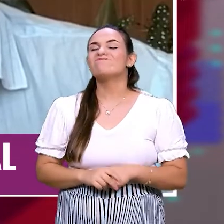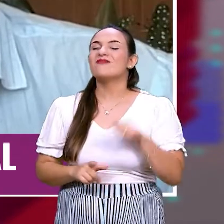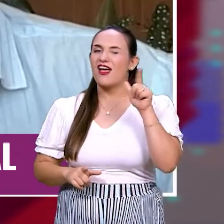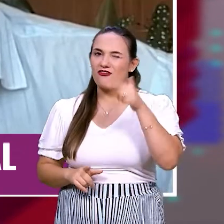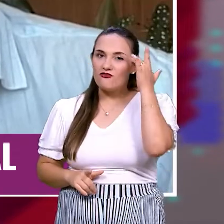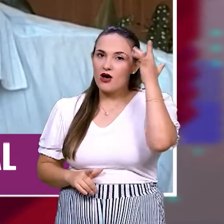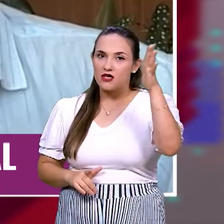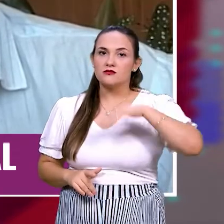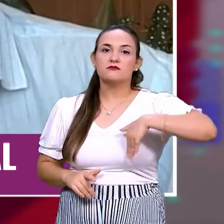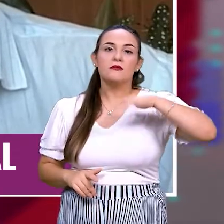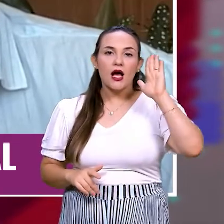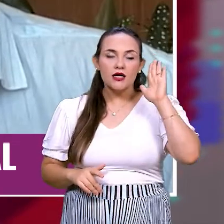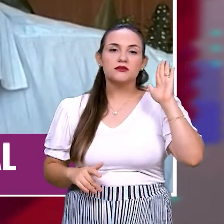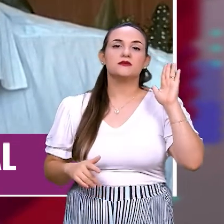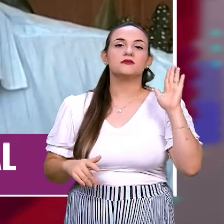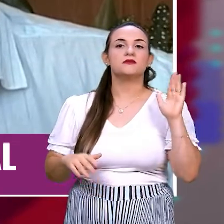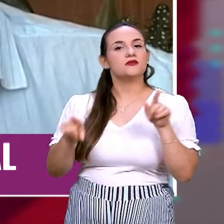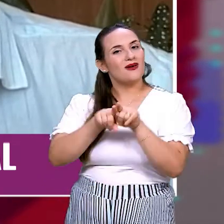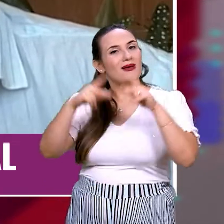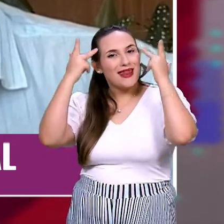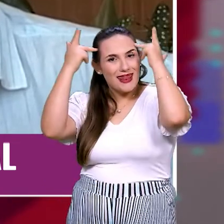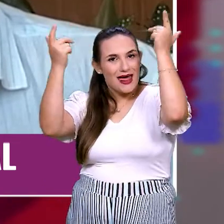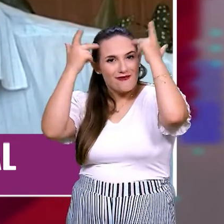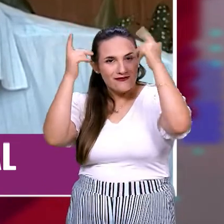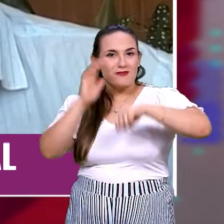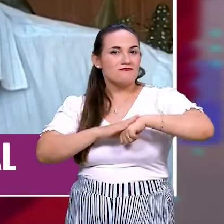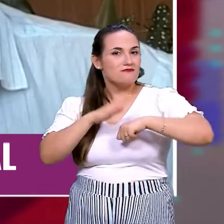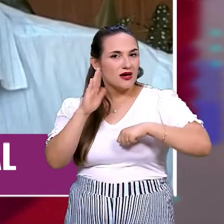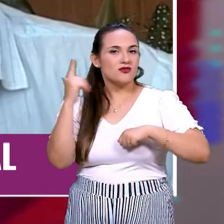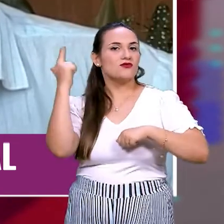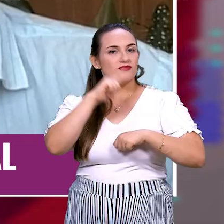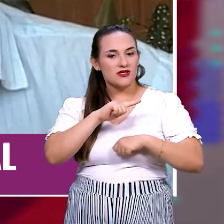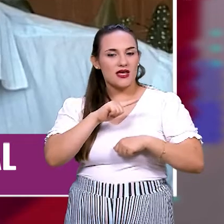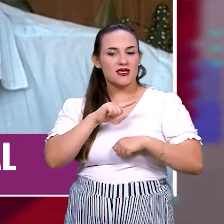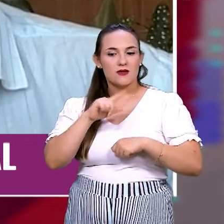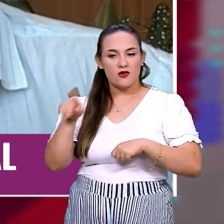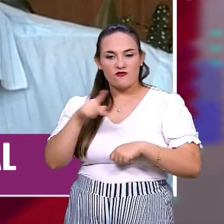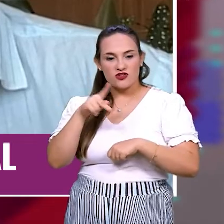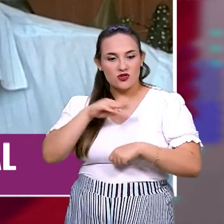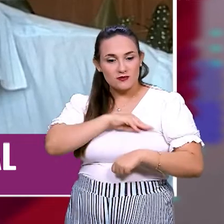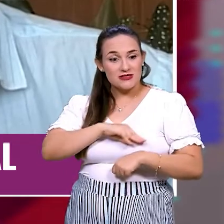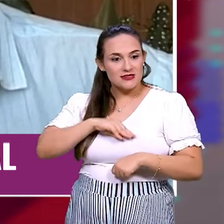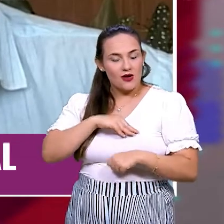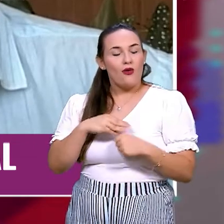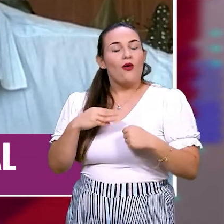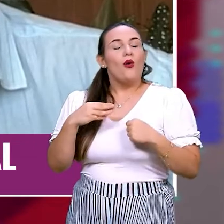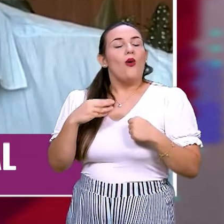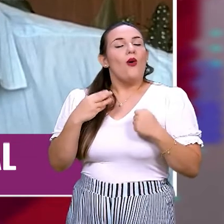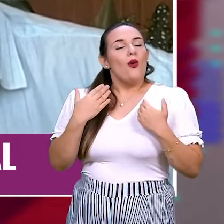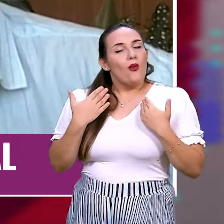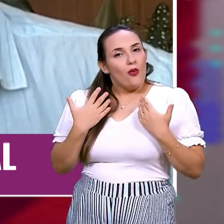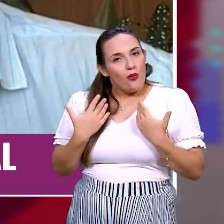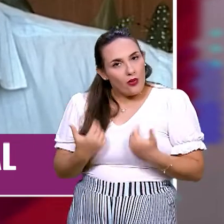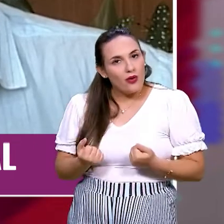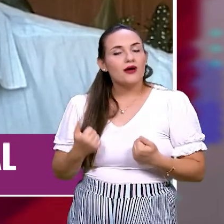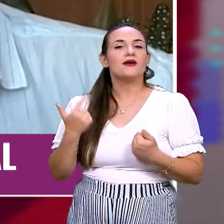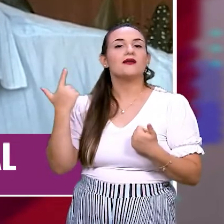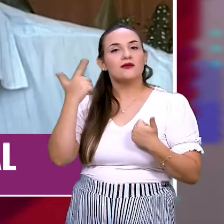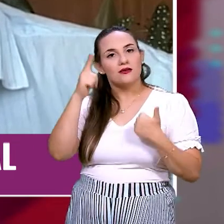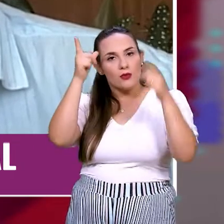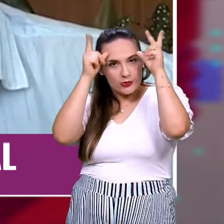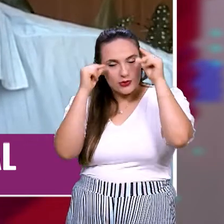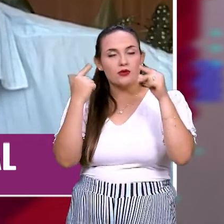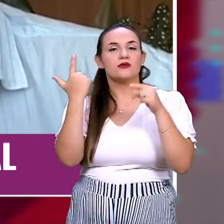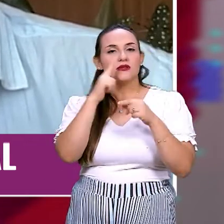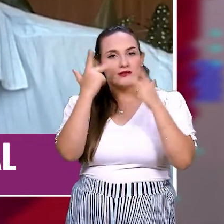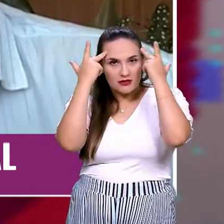seu trabalho, vai ficar muito mais fácil e mais leve essa missão do professor, que é importante. E eu gostaria de